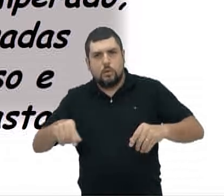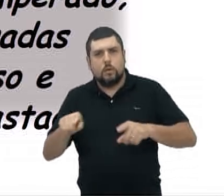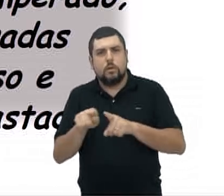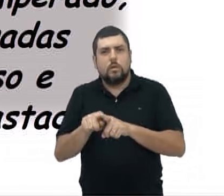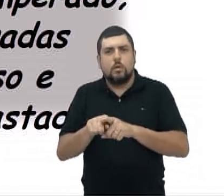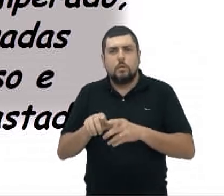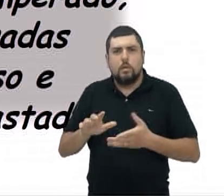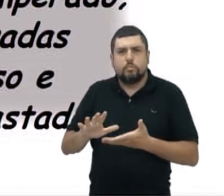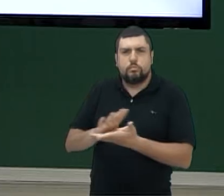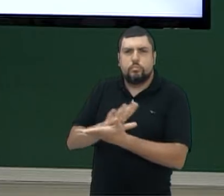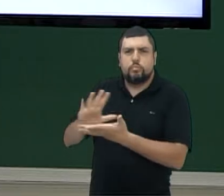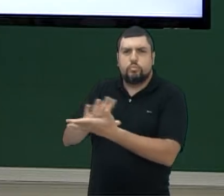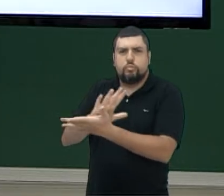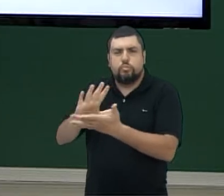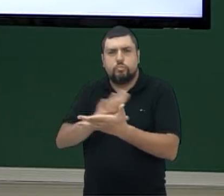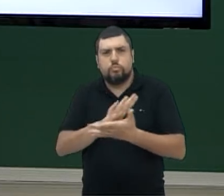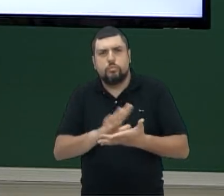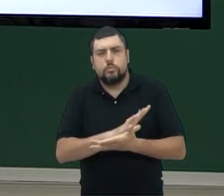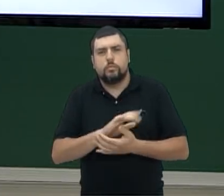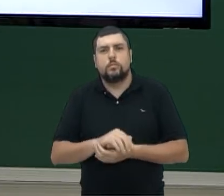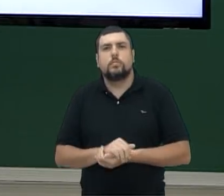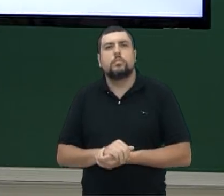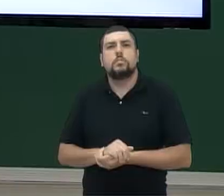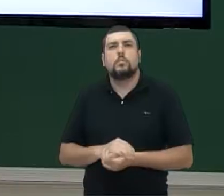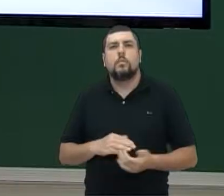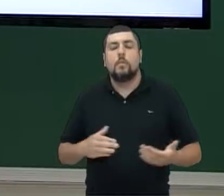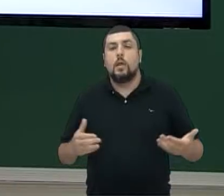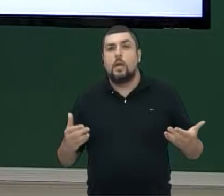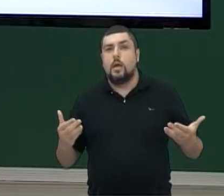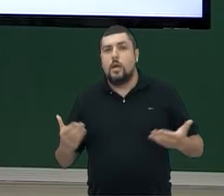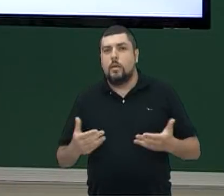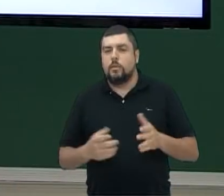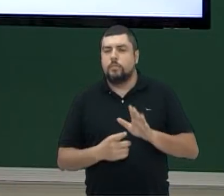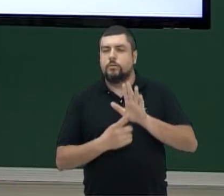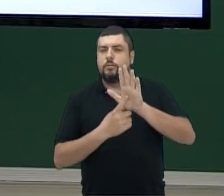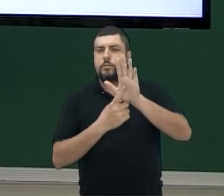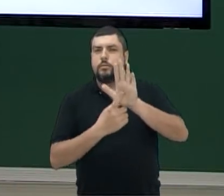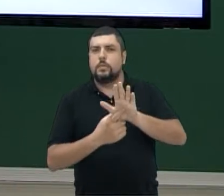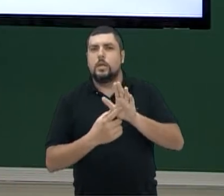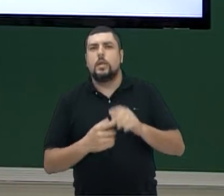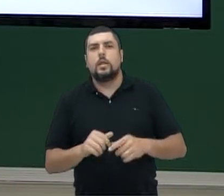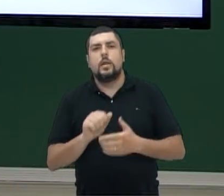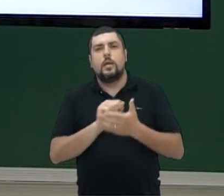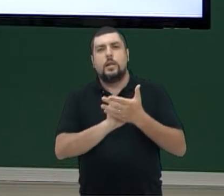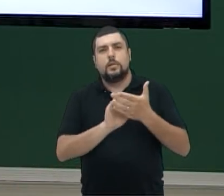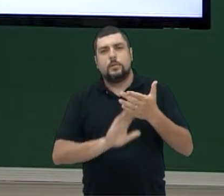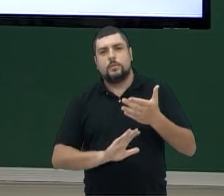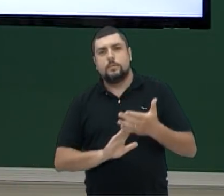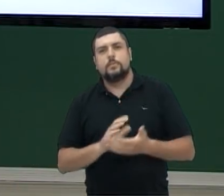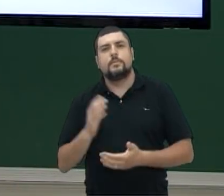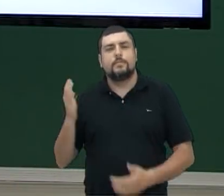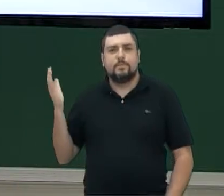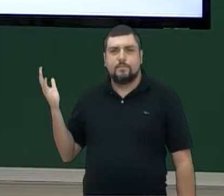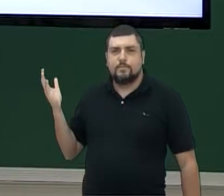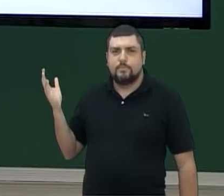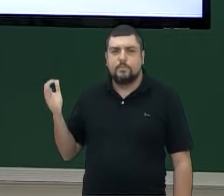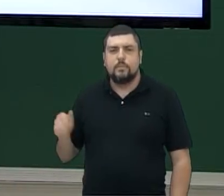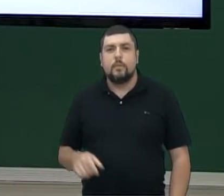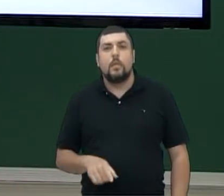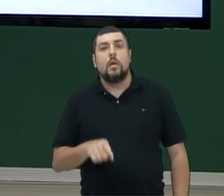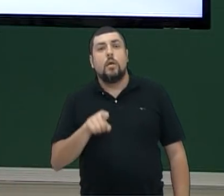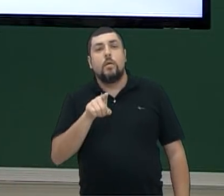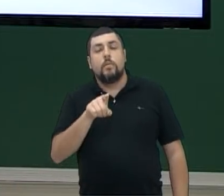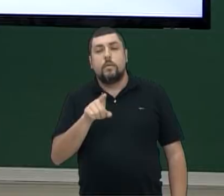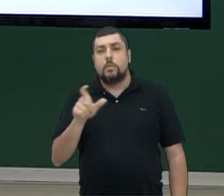muito devastadas. E agora aqui na tela vai aparecer para você a nossa atividade. Você que está